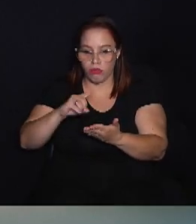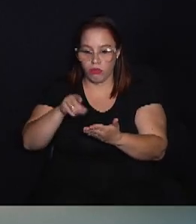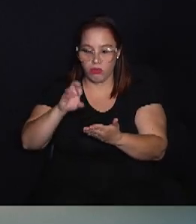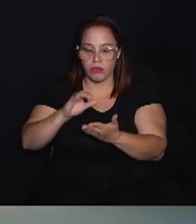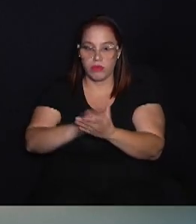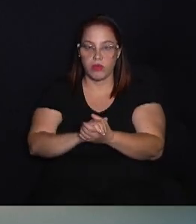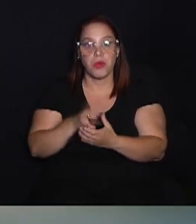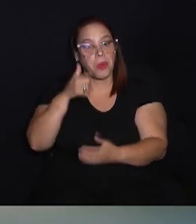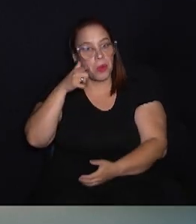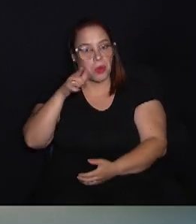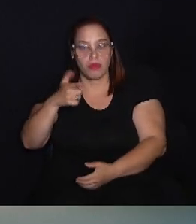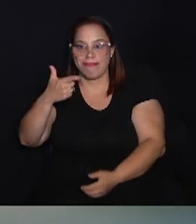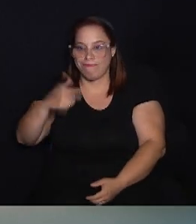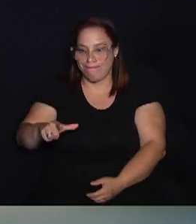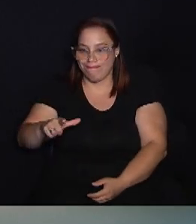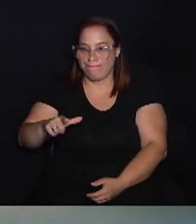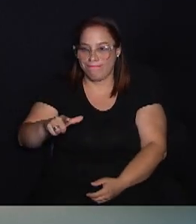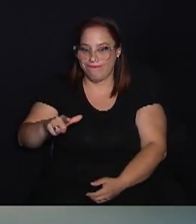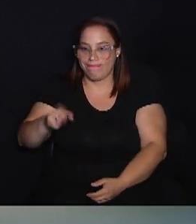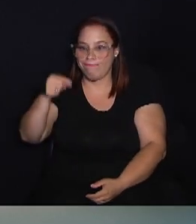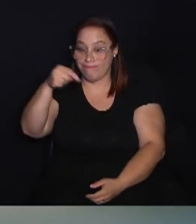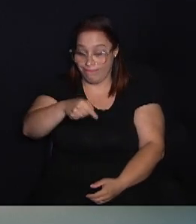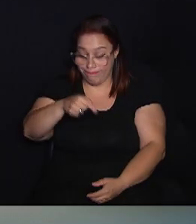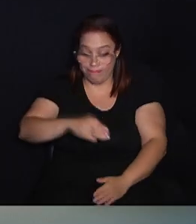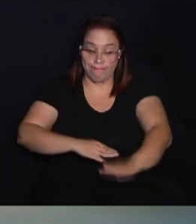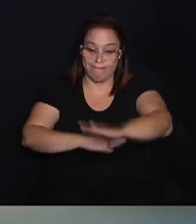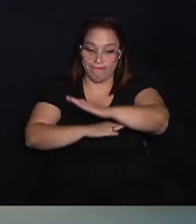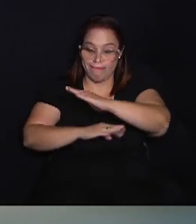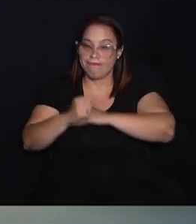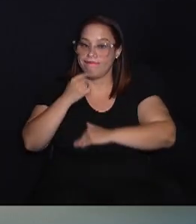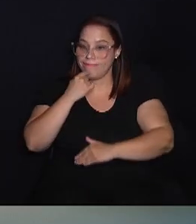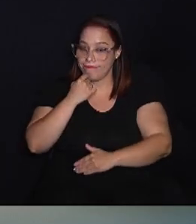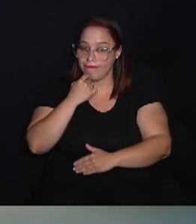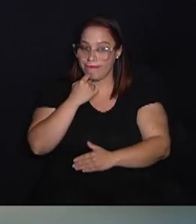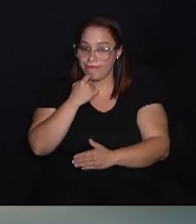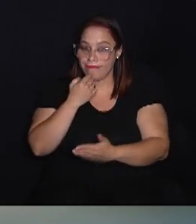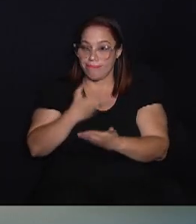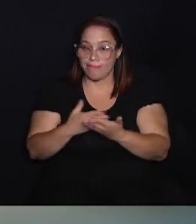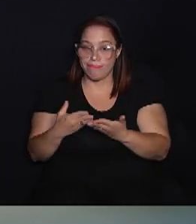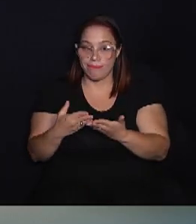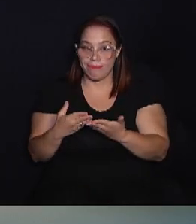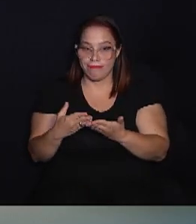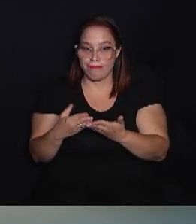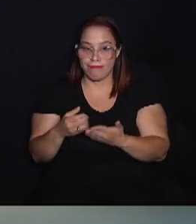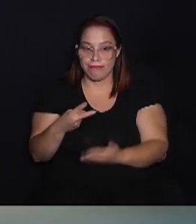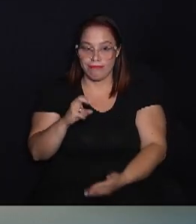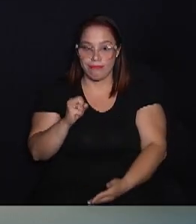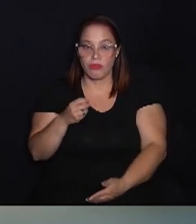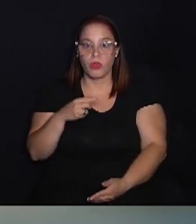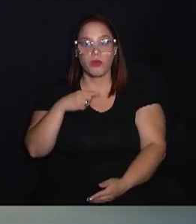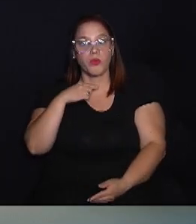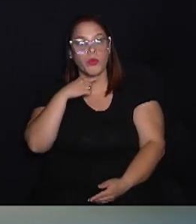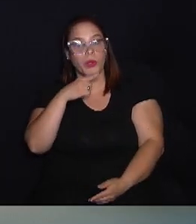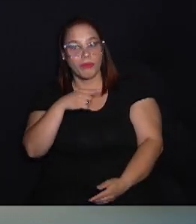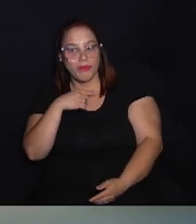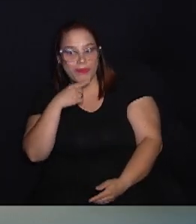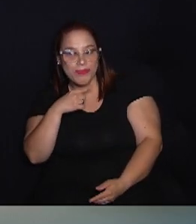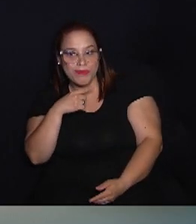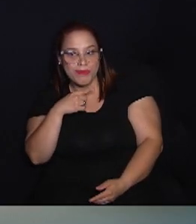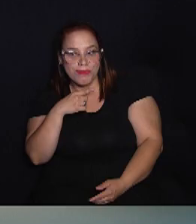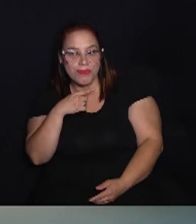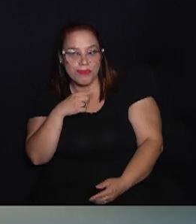Carlinhos Camelô, do PSB, também reeleito para mais um mandato aqui na Câmara Municipal de Campinas.